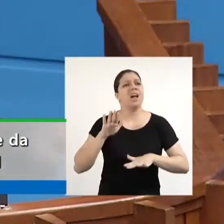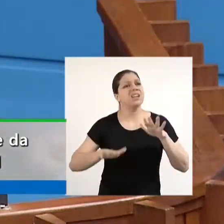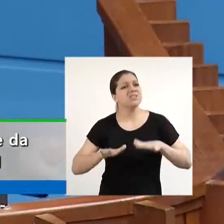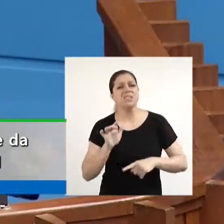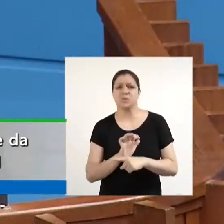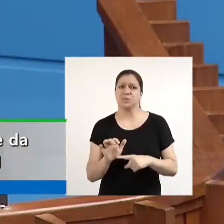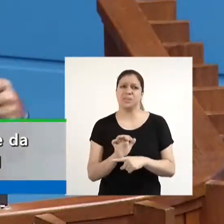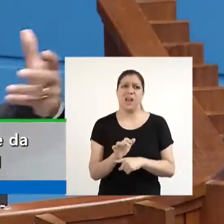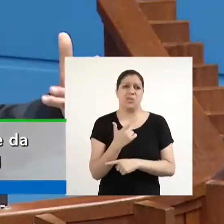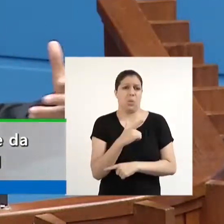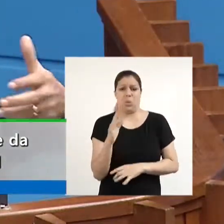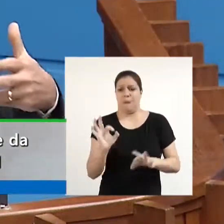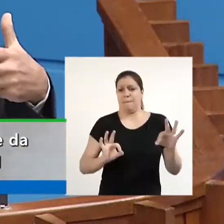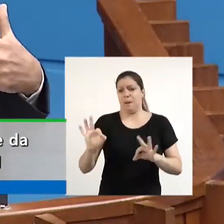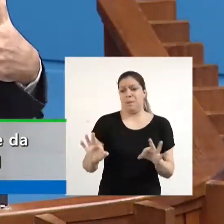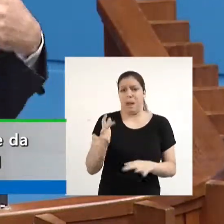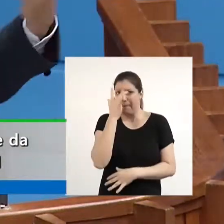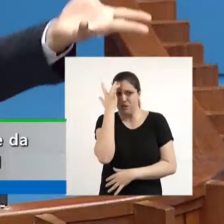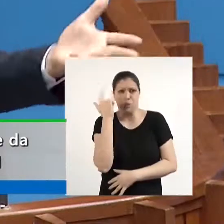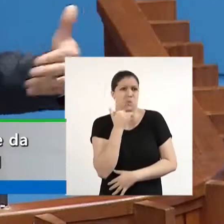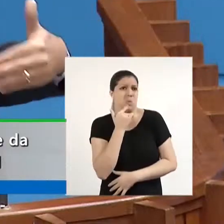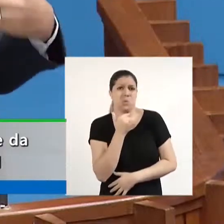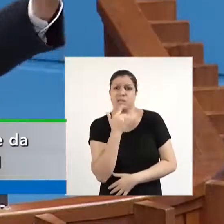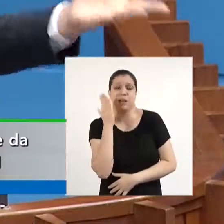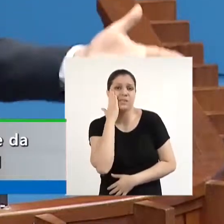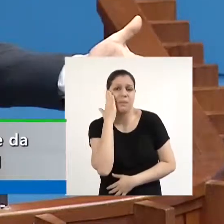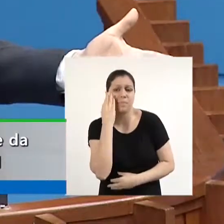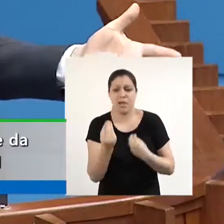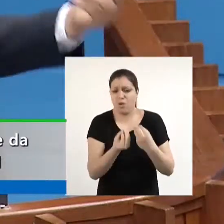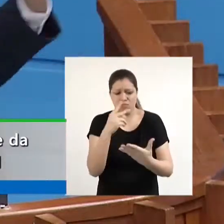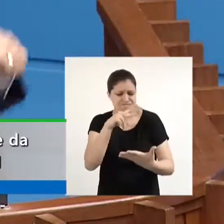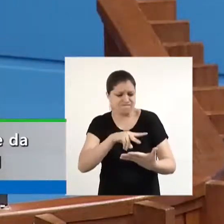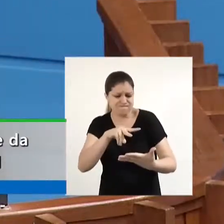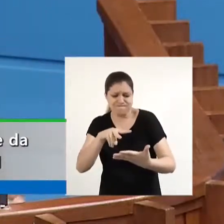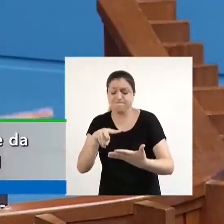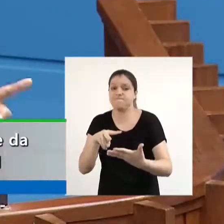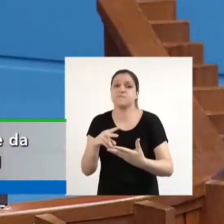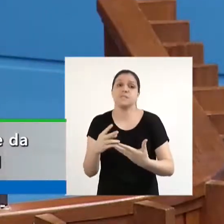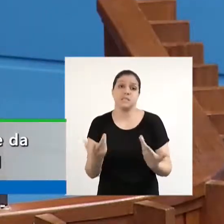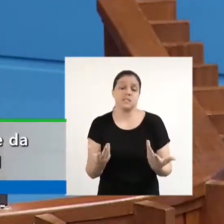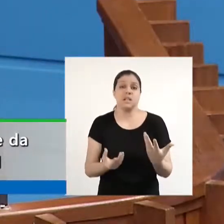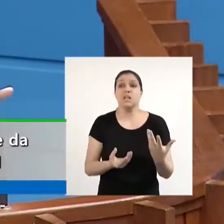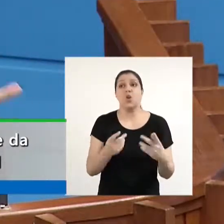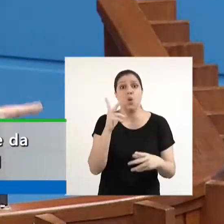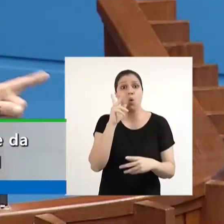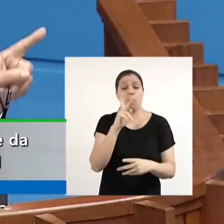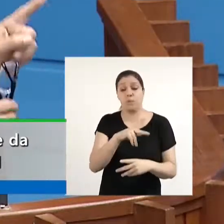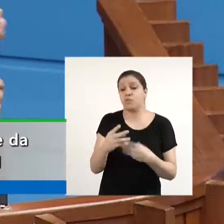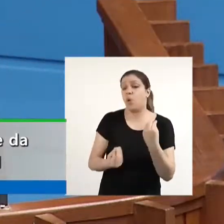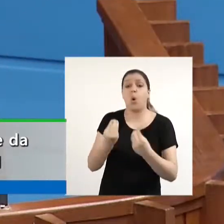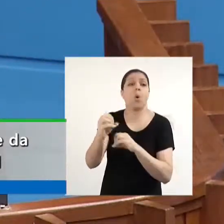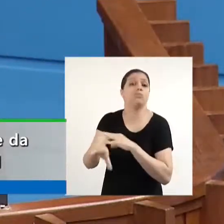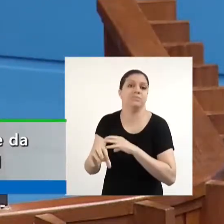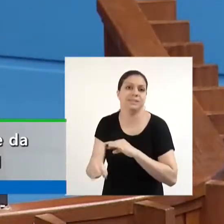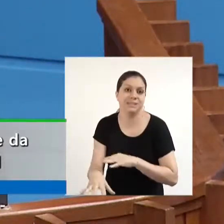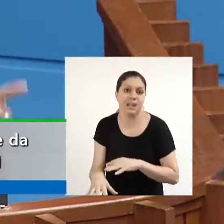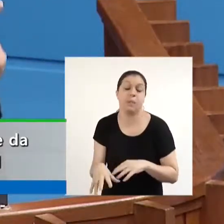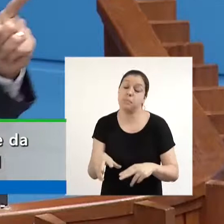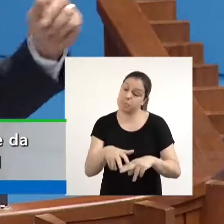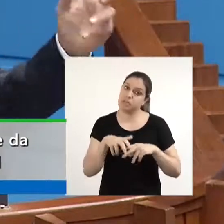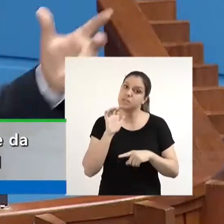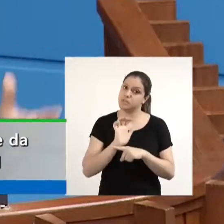estando preparado, às vezes a pessoa não consegue saber como lidar, e por isso que o nosso Estado, apesar das dificuldades,